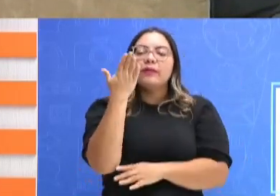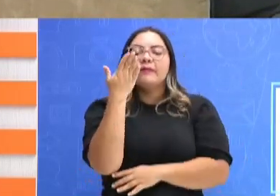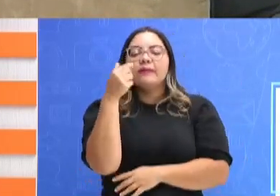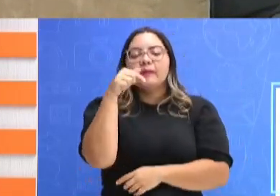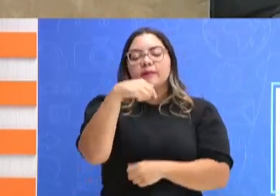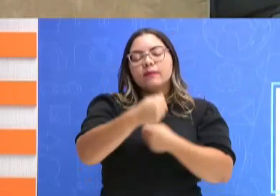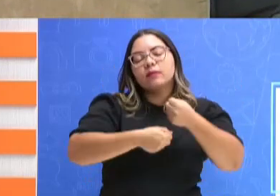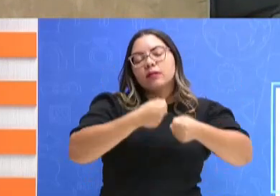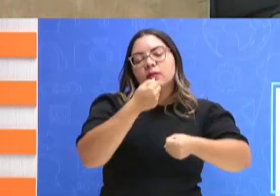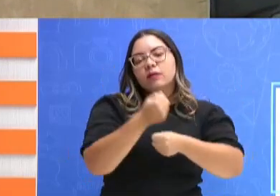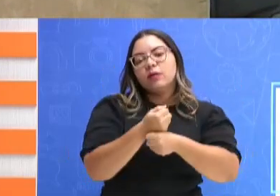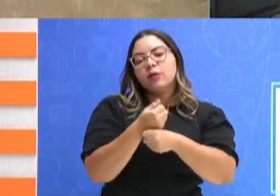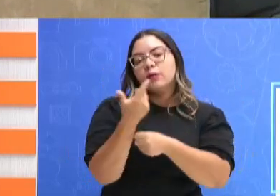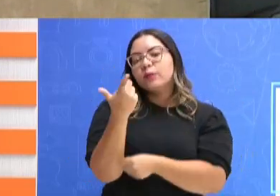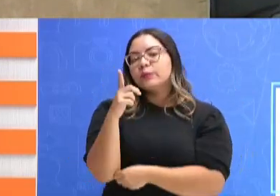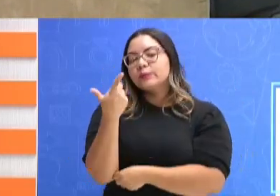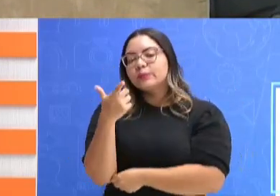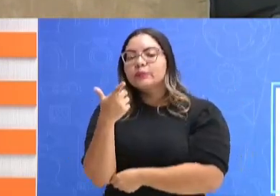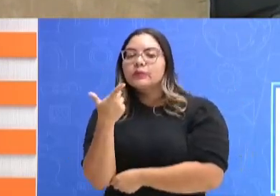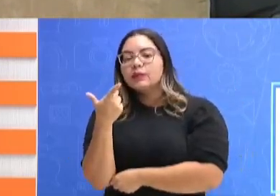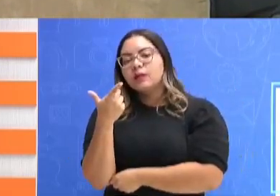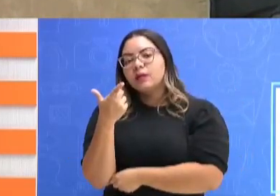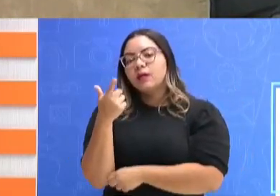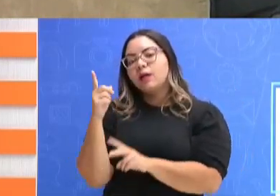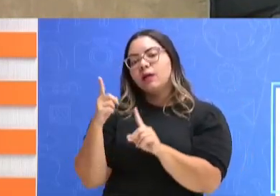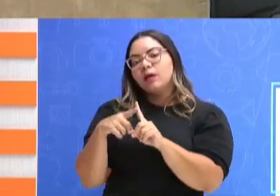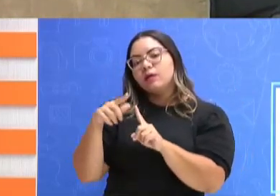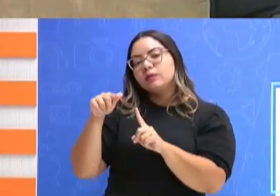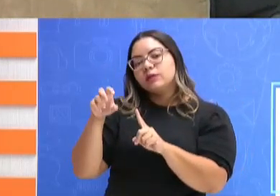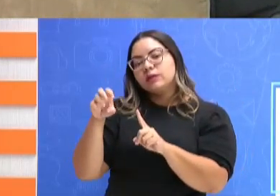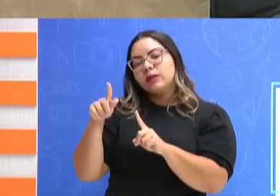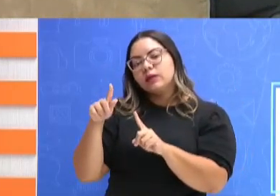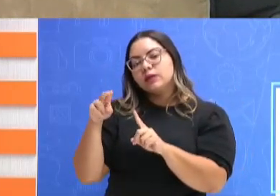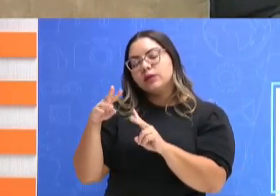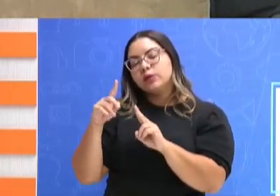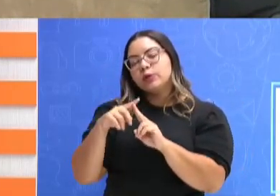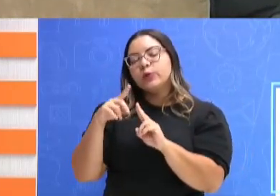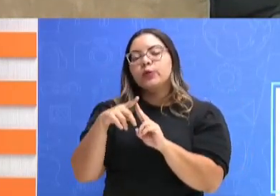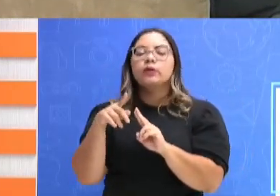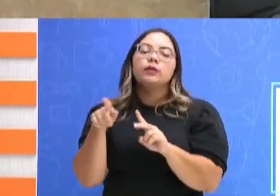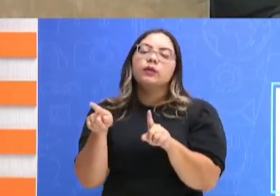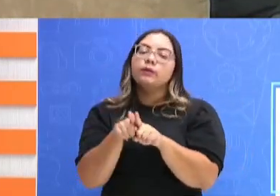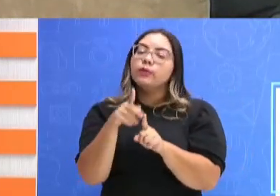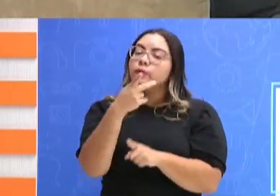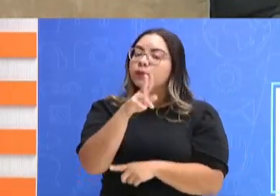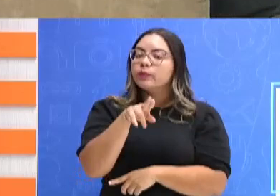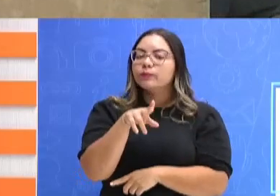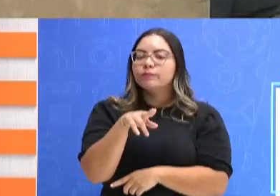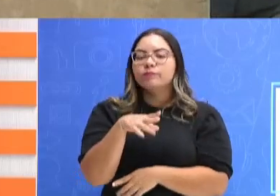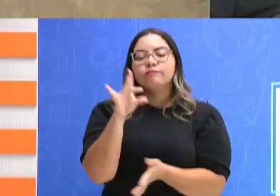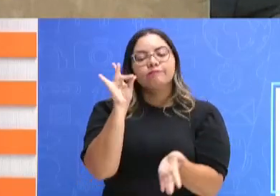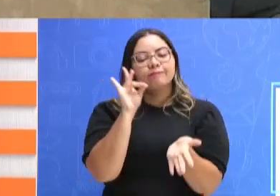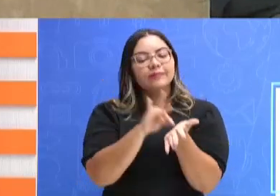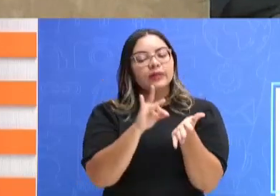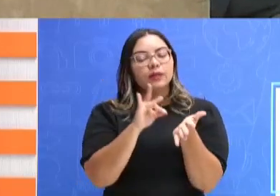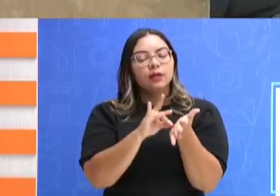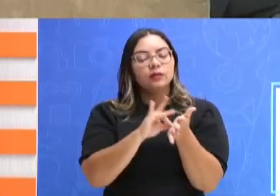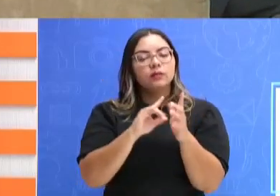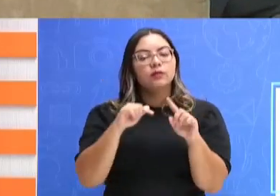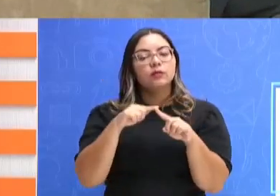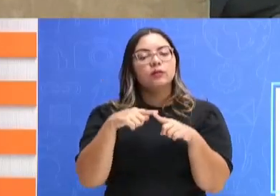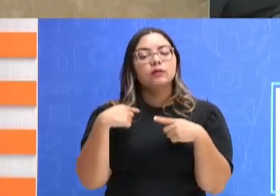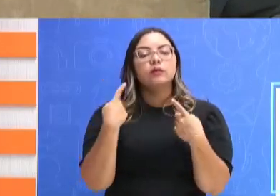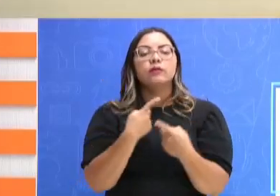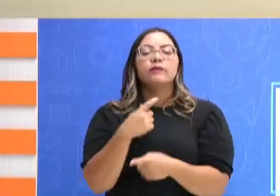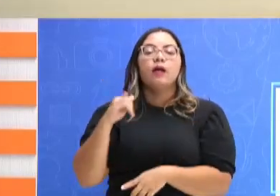mães sem o nosso querido deputado Zé Gentil e sem o nosso irmão, nosso querido amigo Talmir Rosa? É bem verdade, Augusto, que nessa hora a gente aproveita o